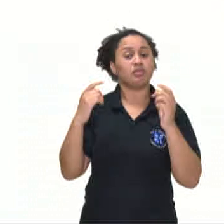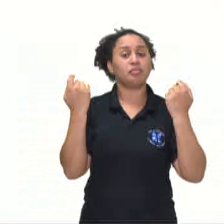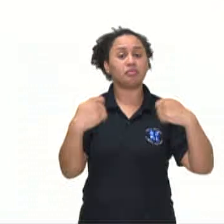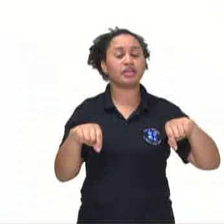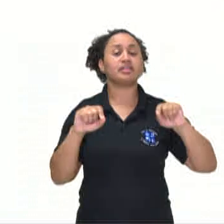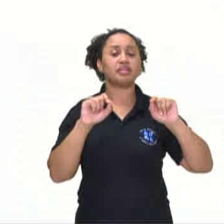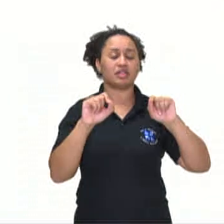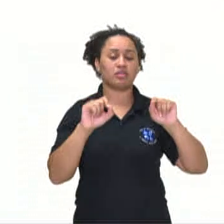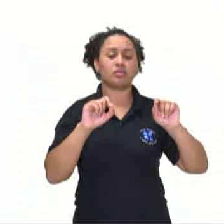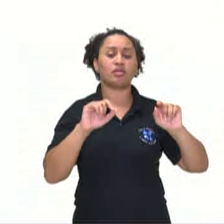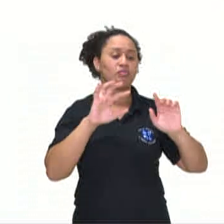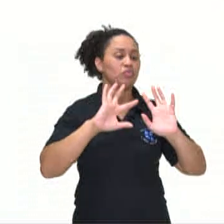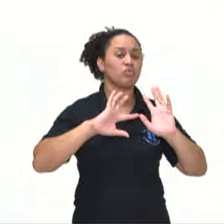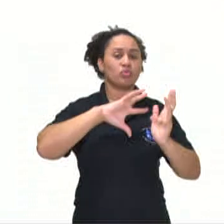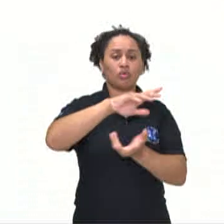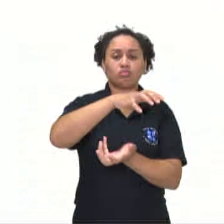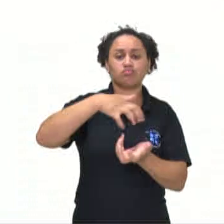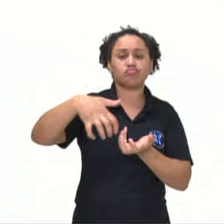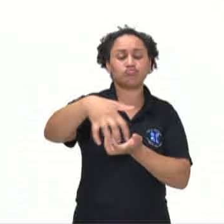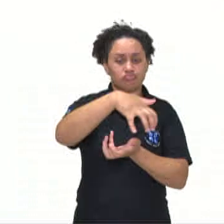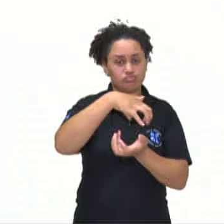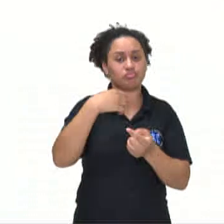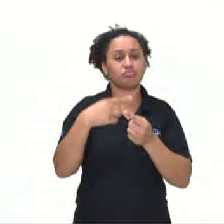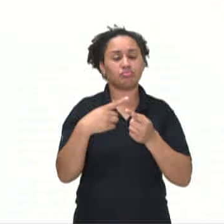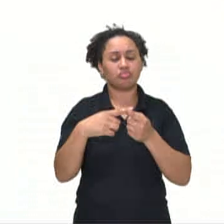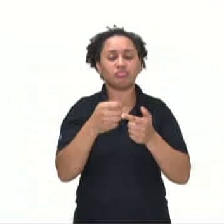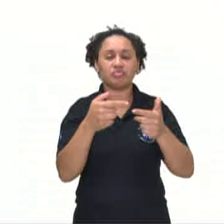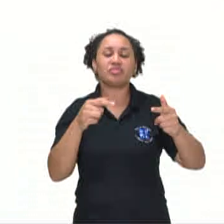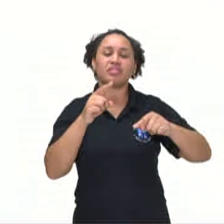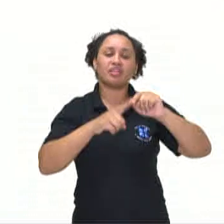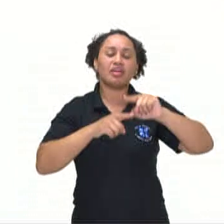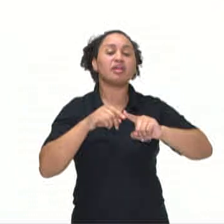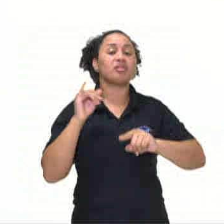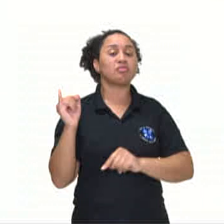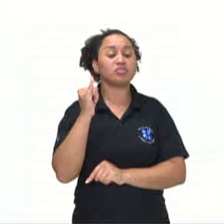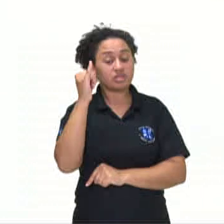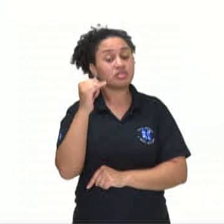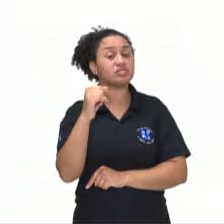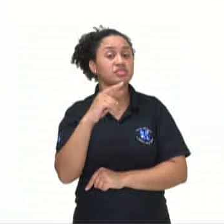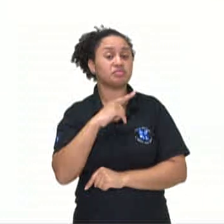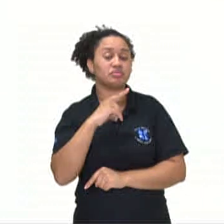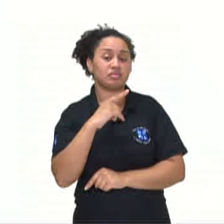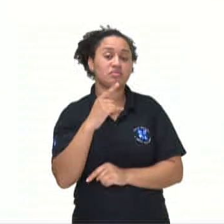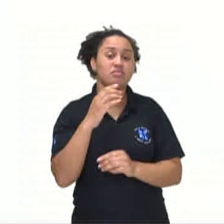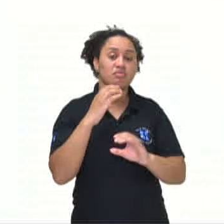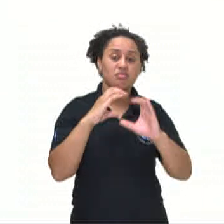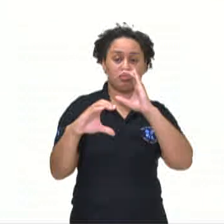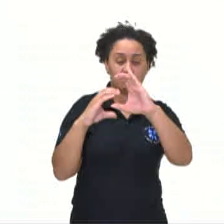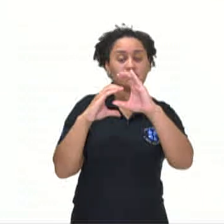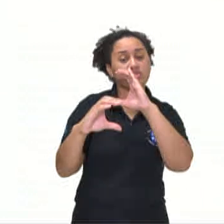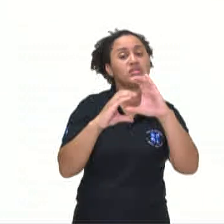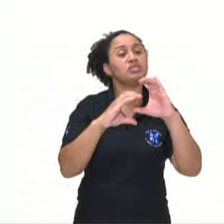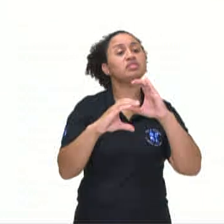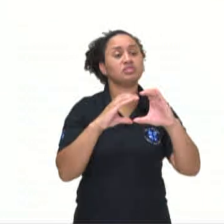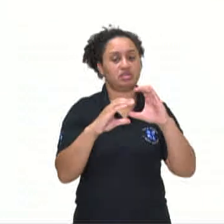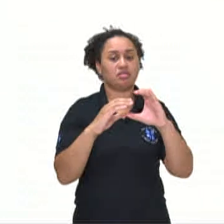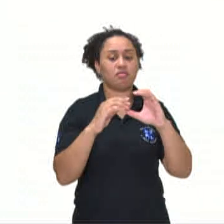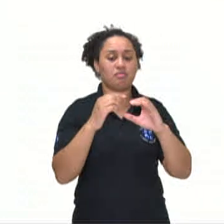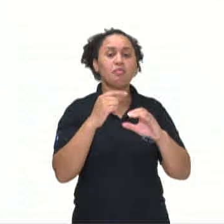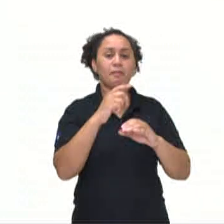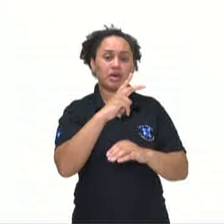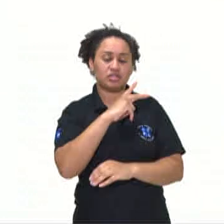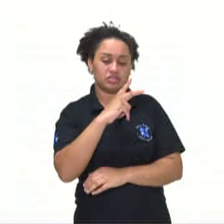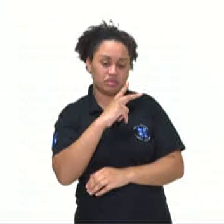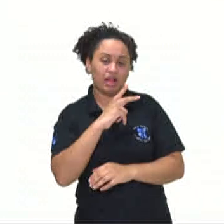ser universalizados, pois são instrumentos indispensáveis para a comunicação, para as comunicações pessoais,